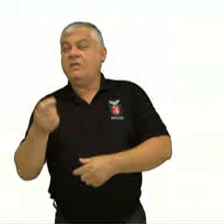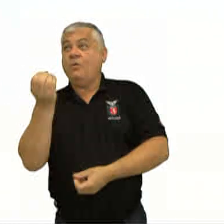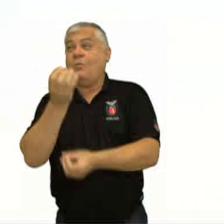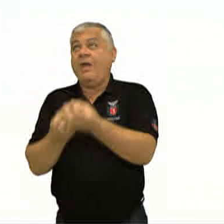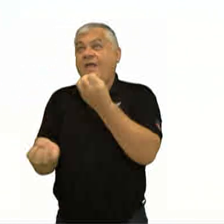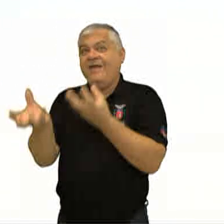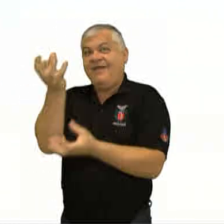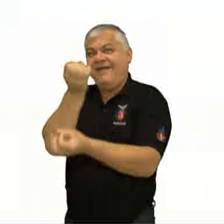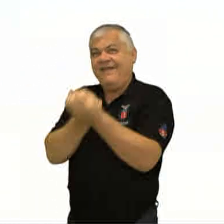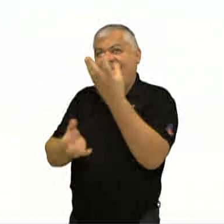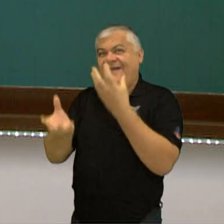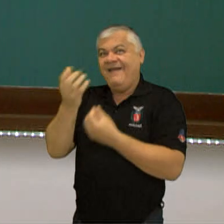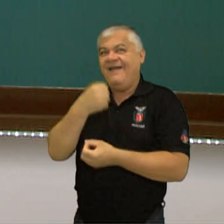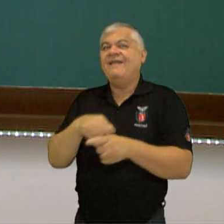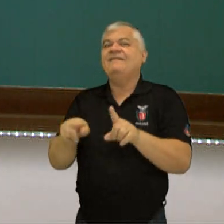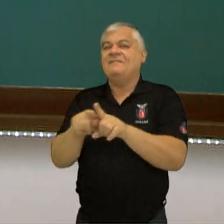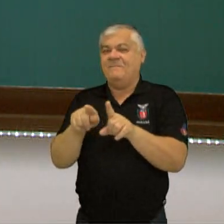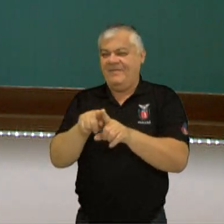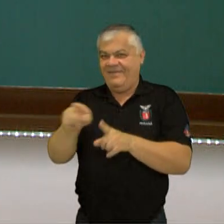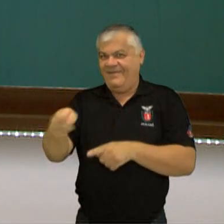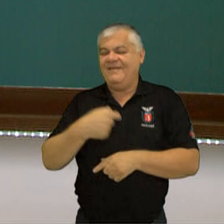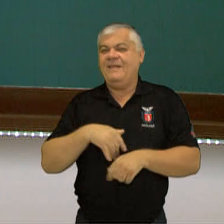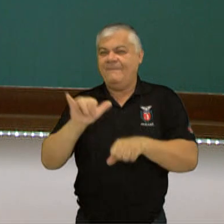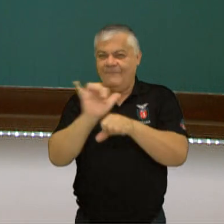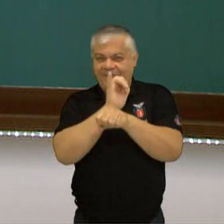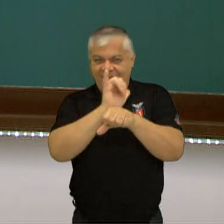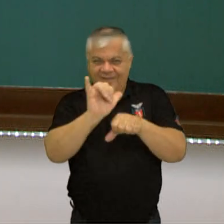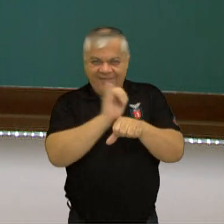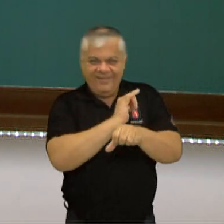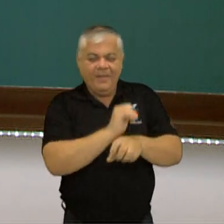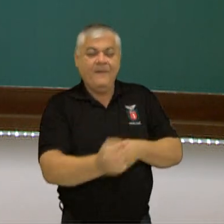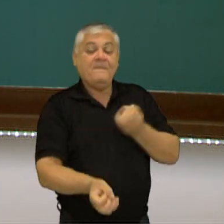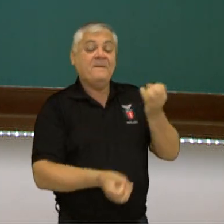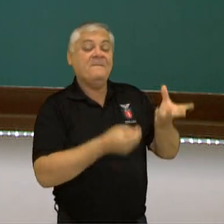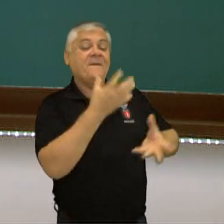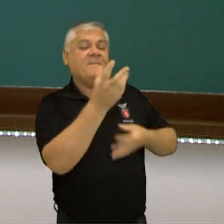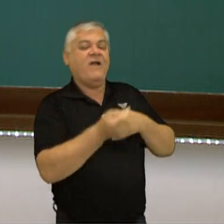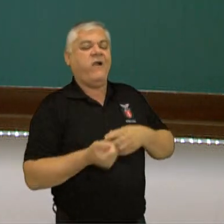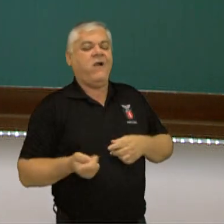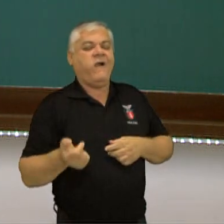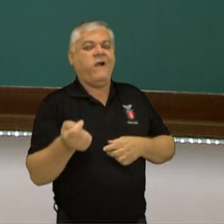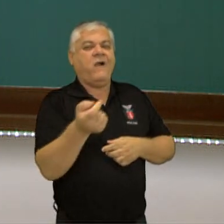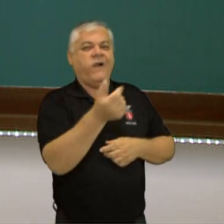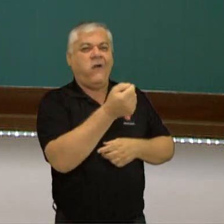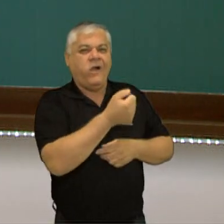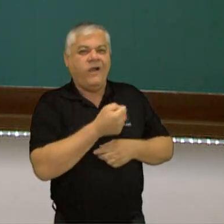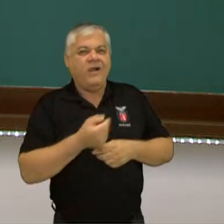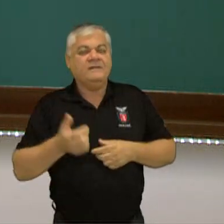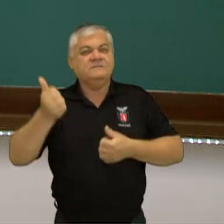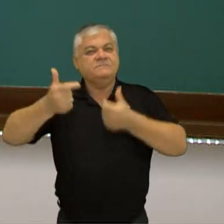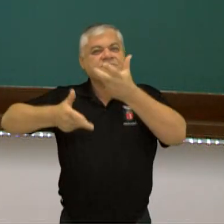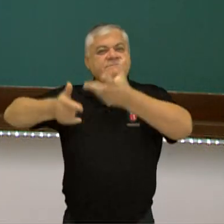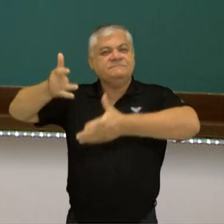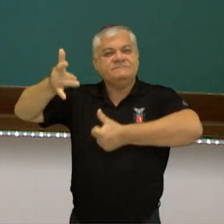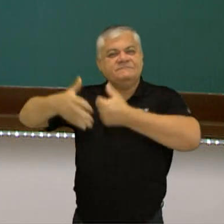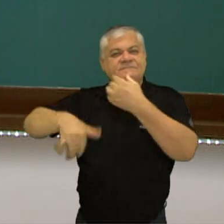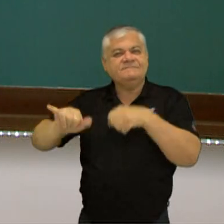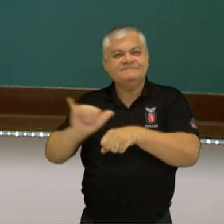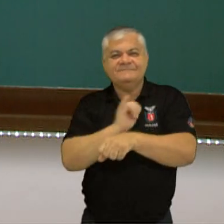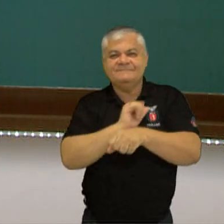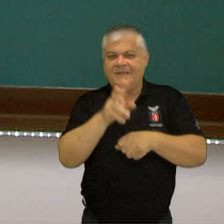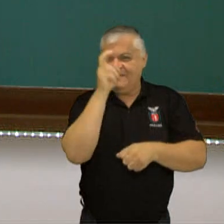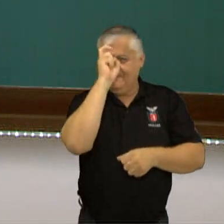o Arlequim, como é um personagem malandro, ele conversa com a plateia como se ele estivesse explicando a malandragem